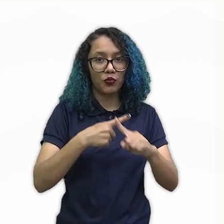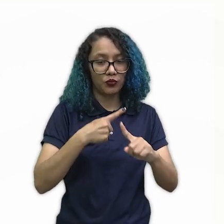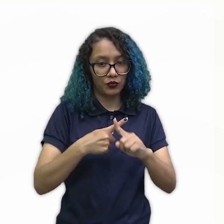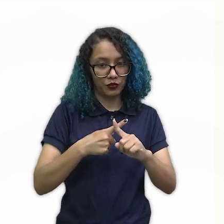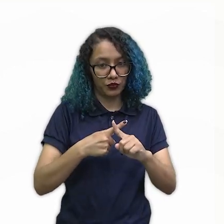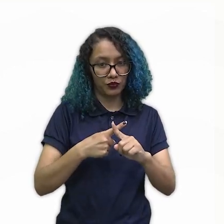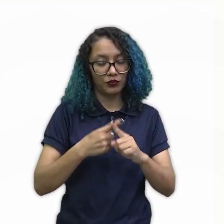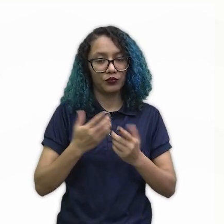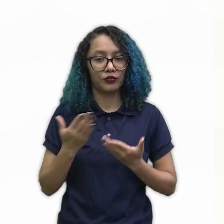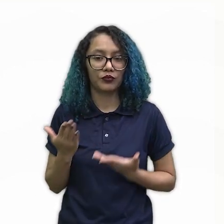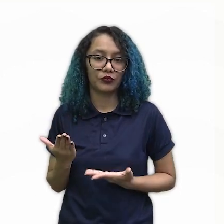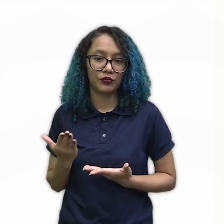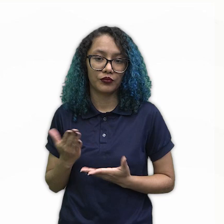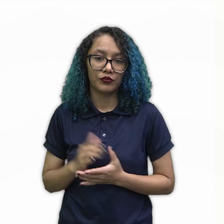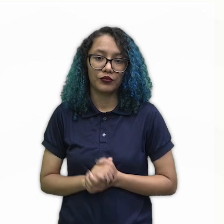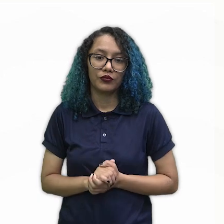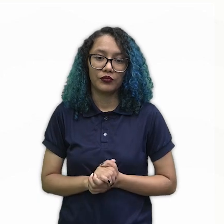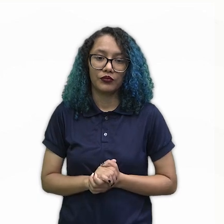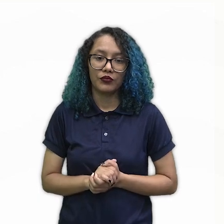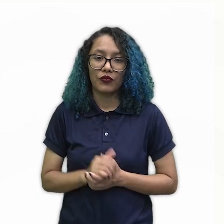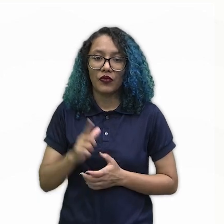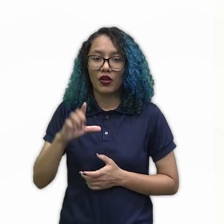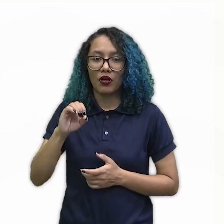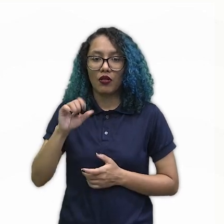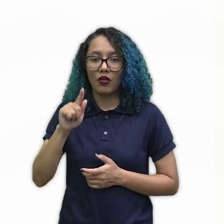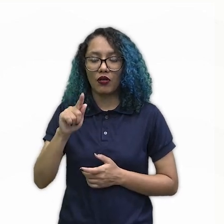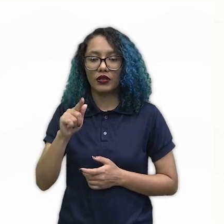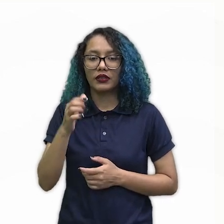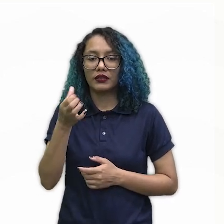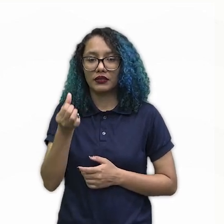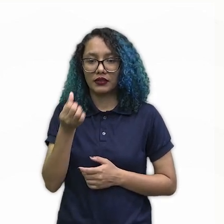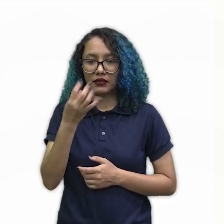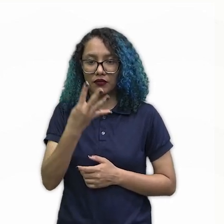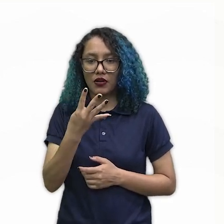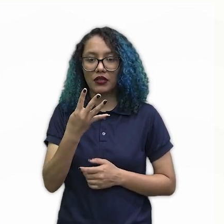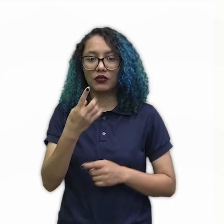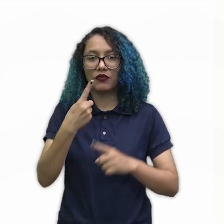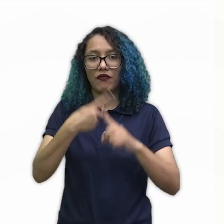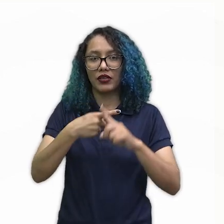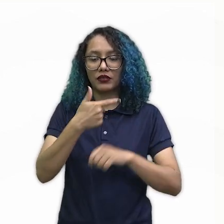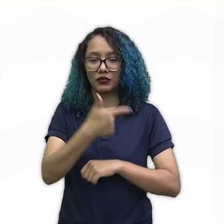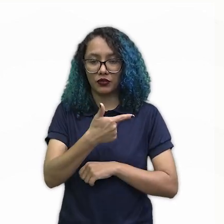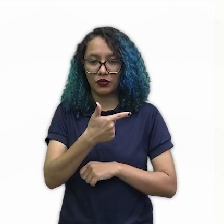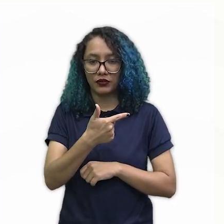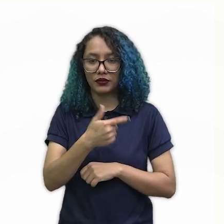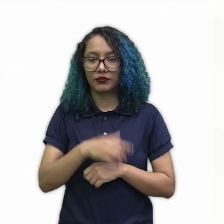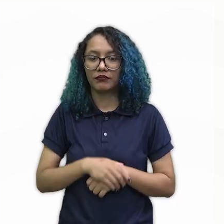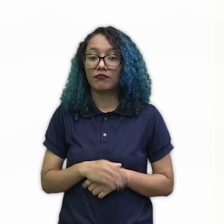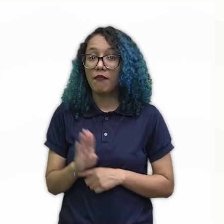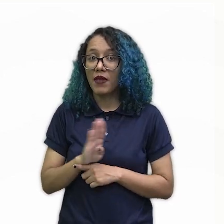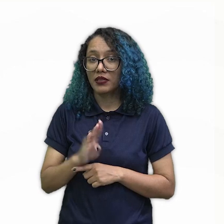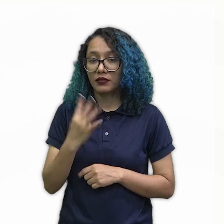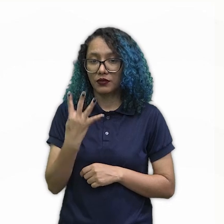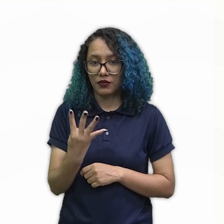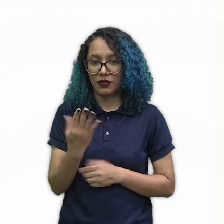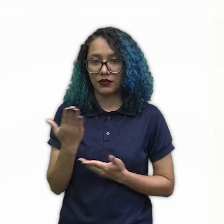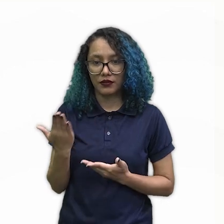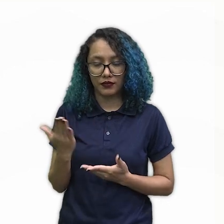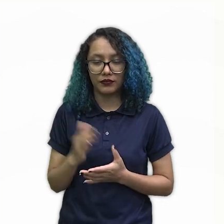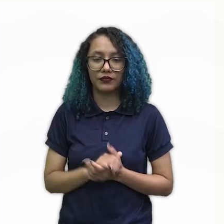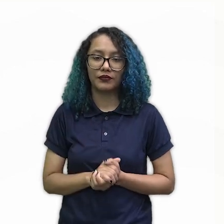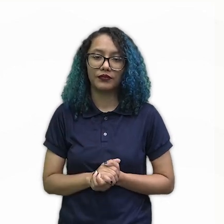Vamos ficar com log de 64 multiplicado por 2 na base 4. Olha